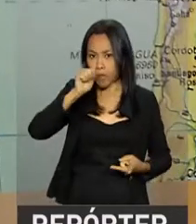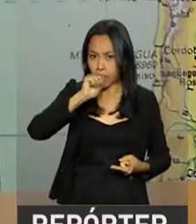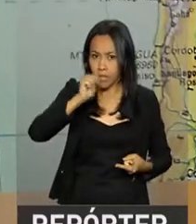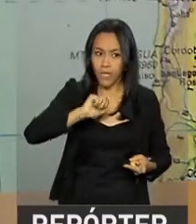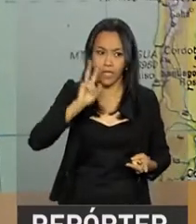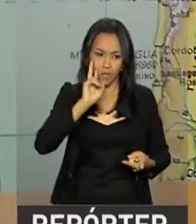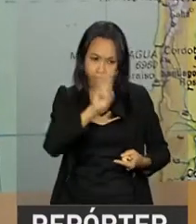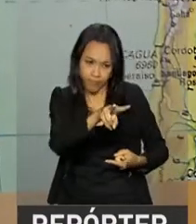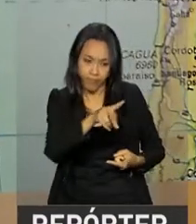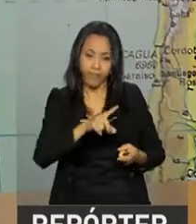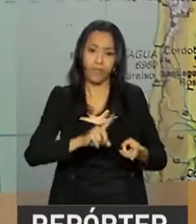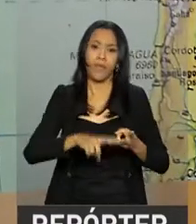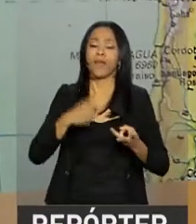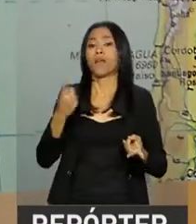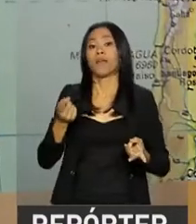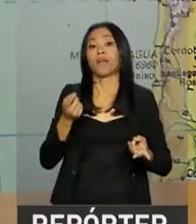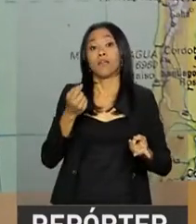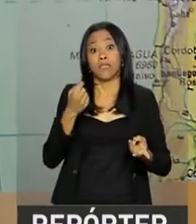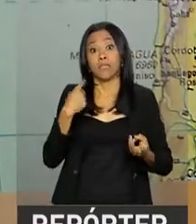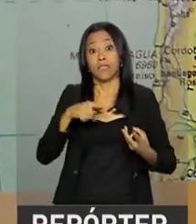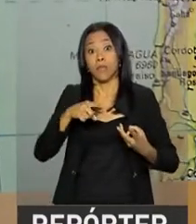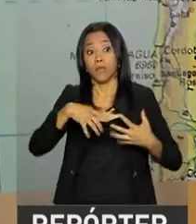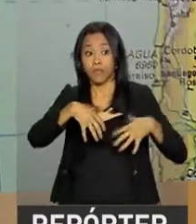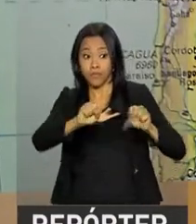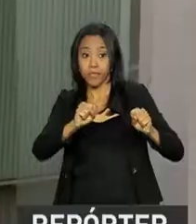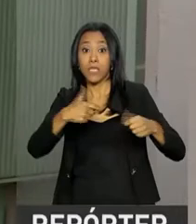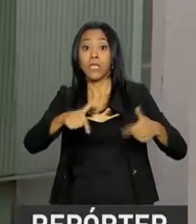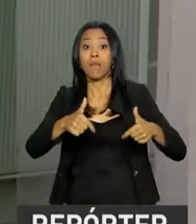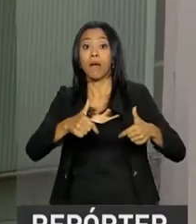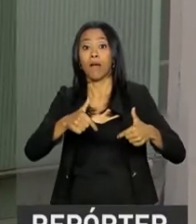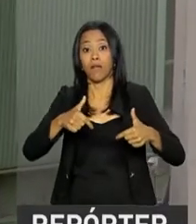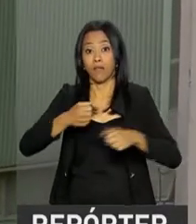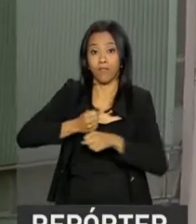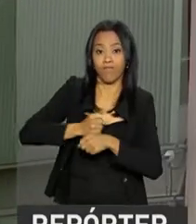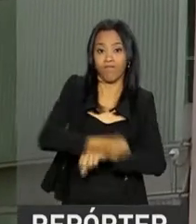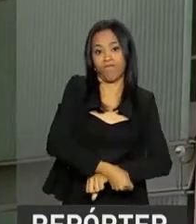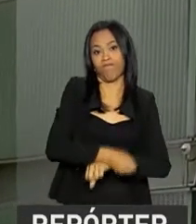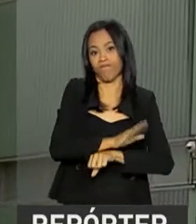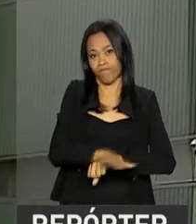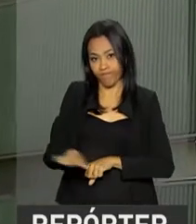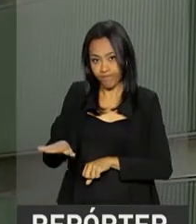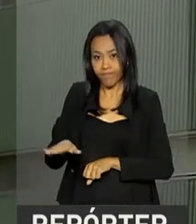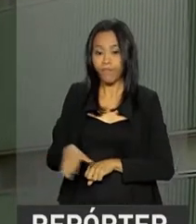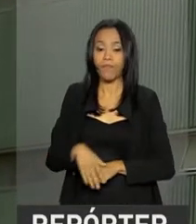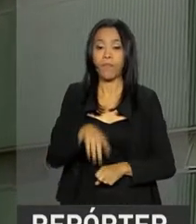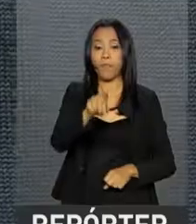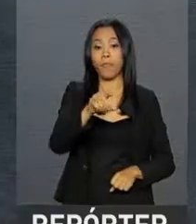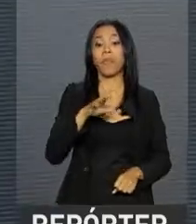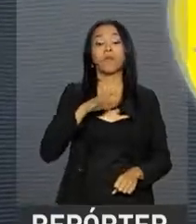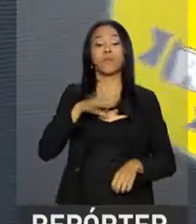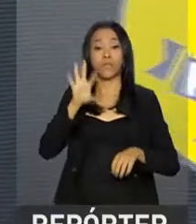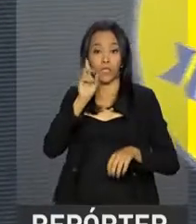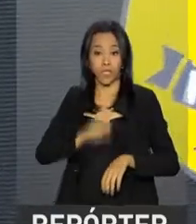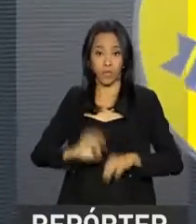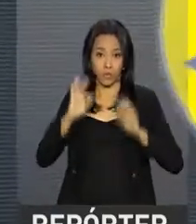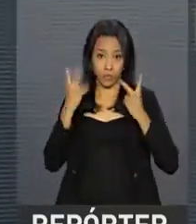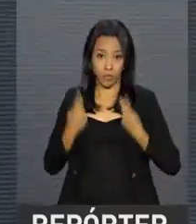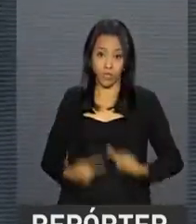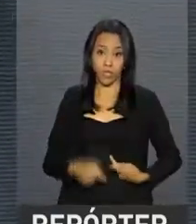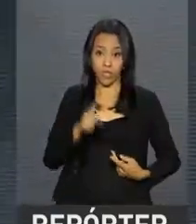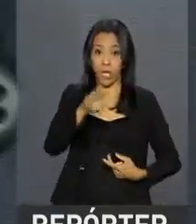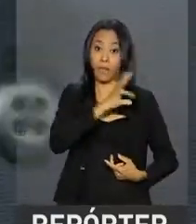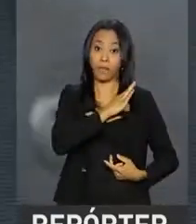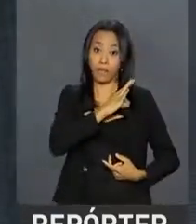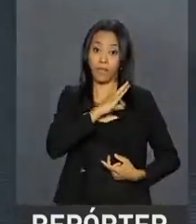exploração sexual e também o trabalho infantil além dos ministérios do turismo e dos direitos humanos a polícia rodoviária federal